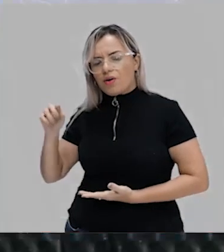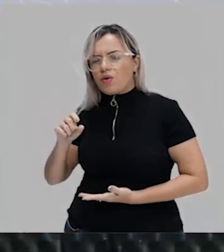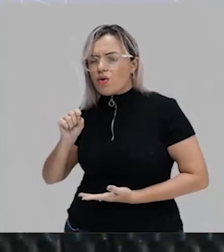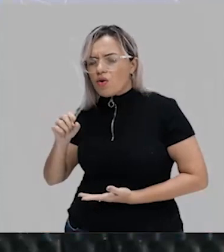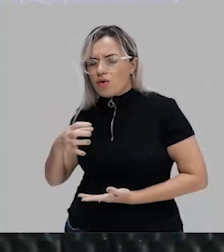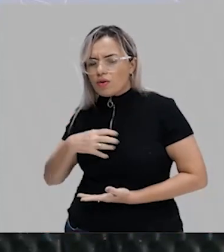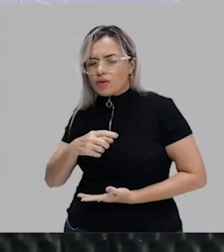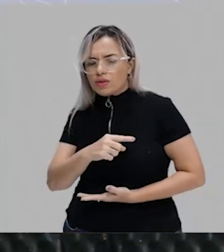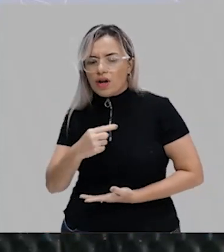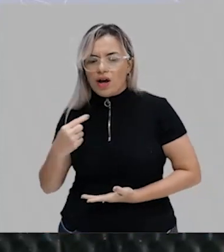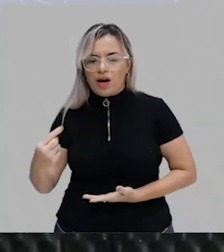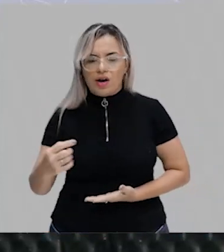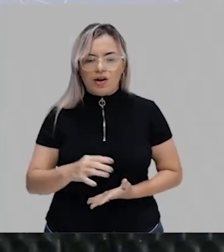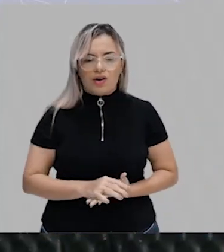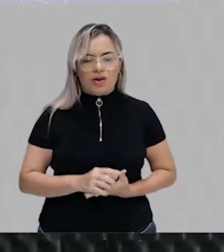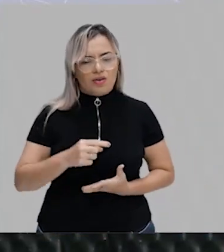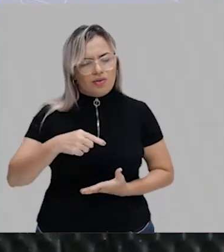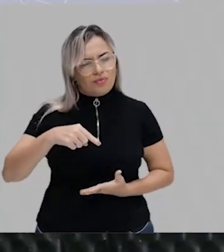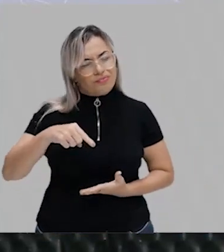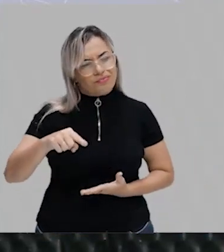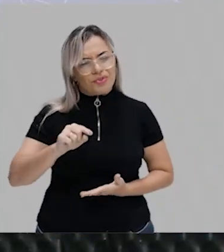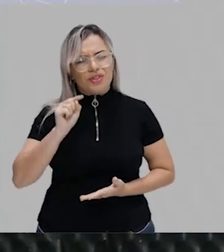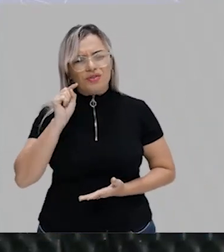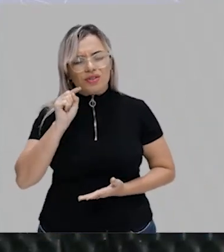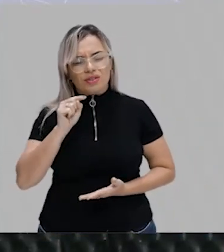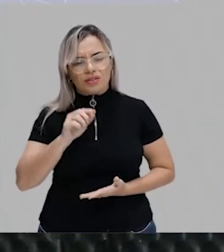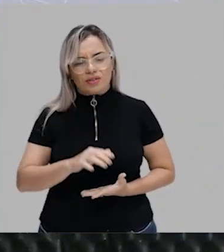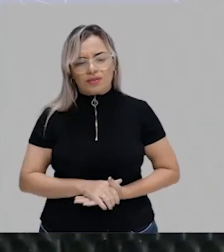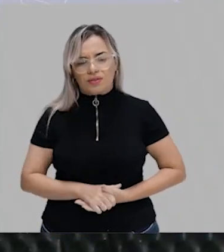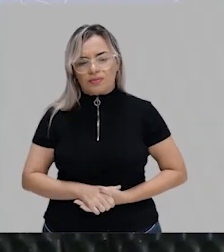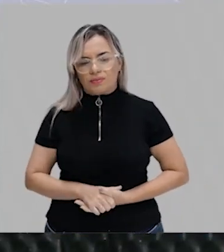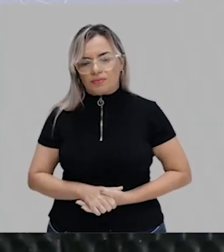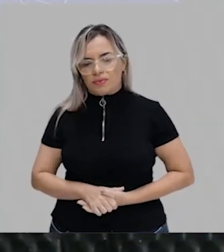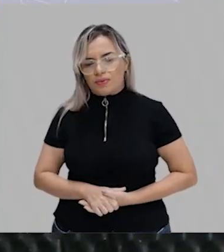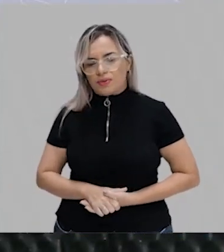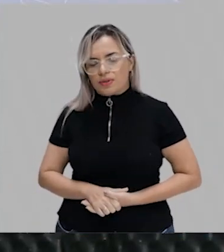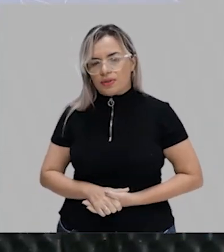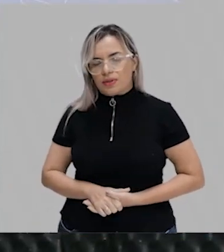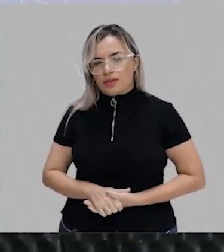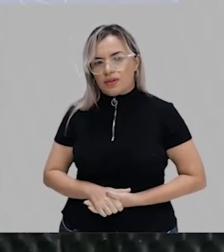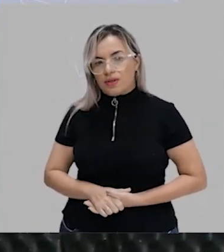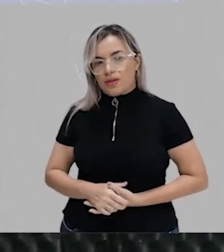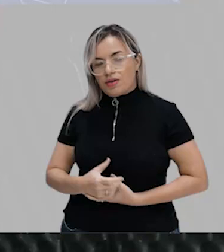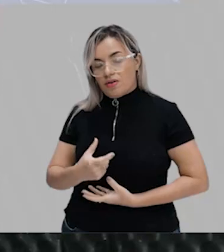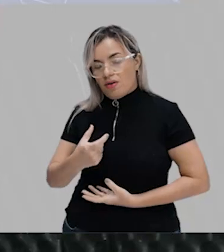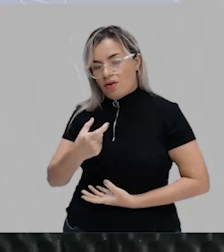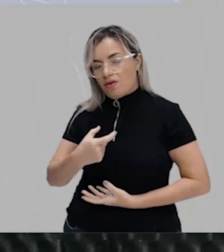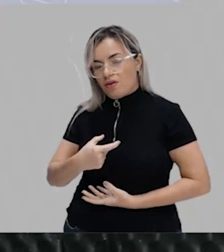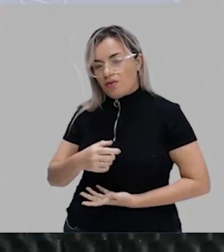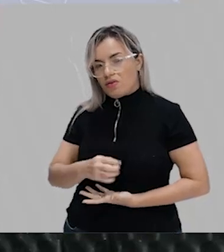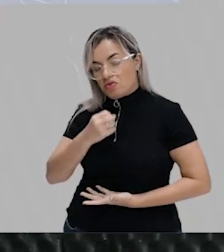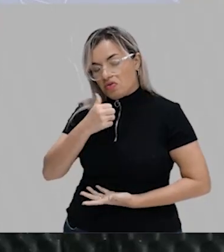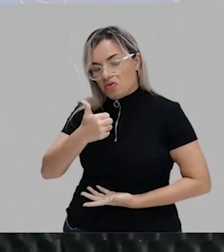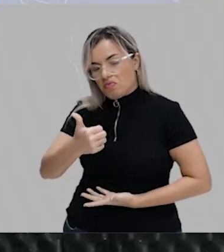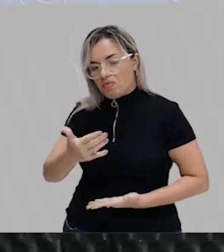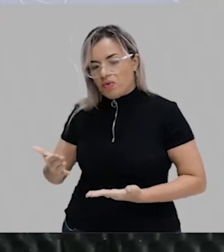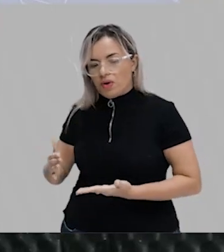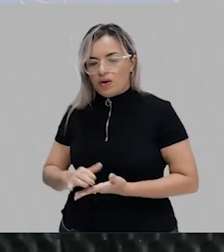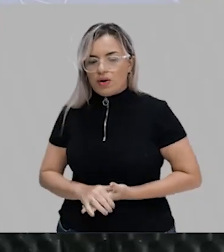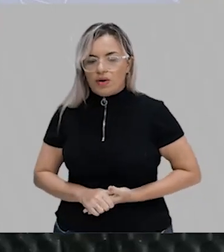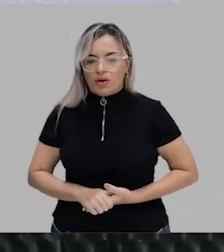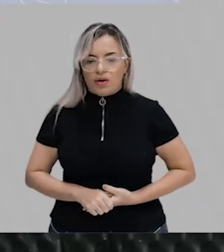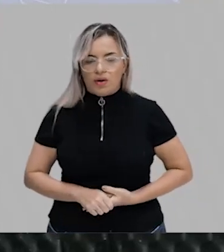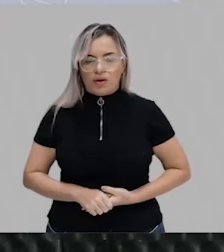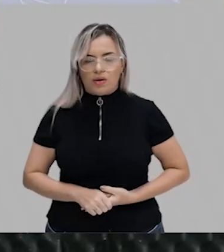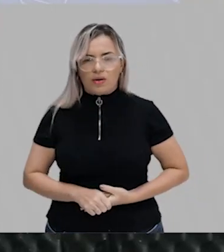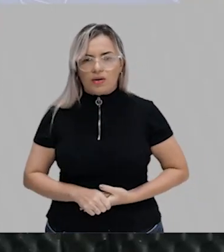E tu? Vou levando. E você? Estou bem. Estou bem. Bem,